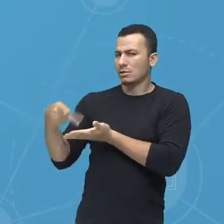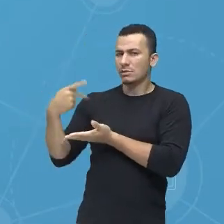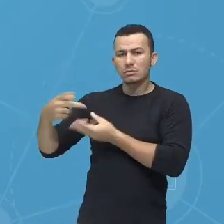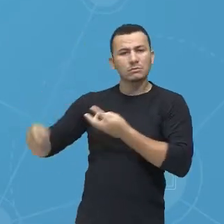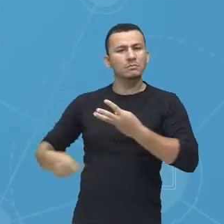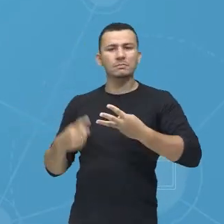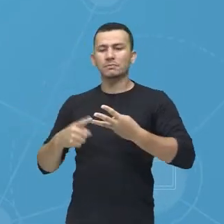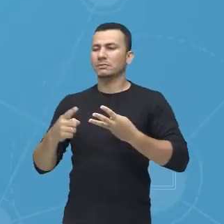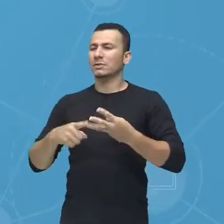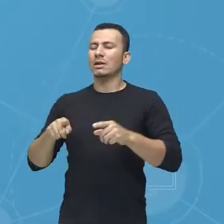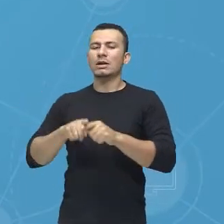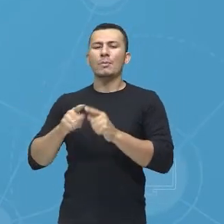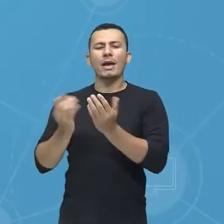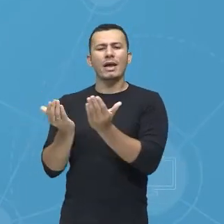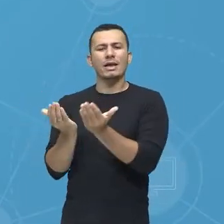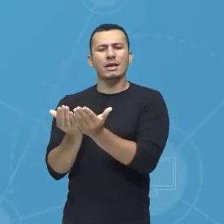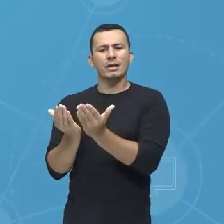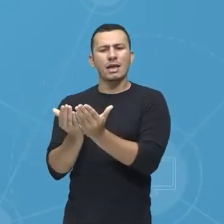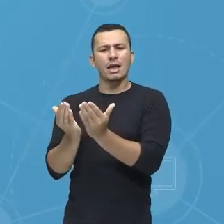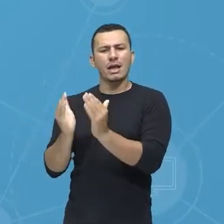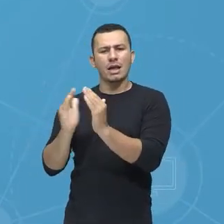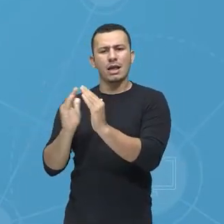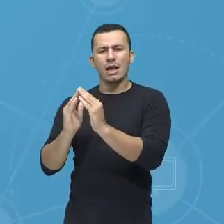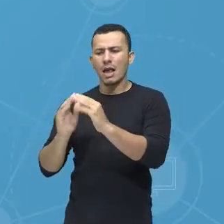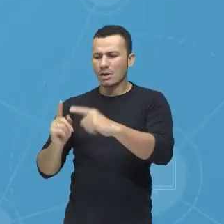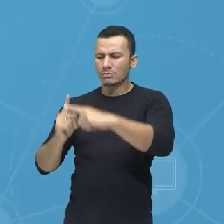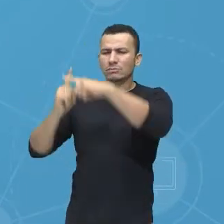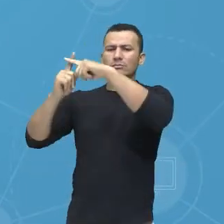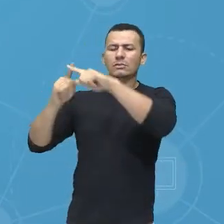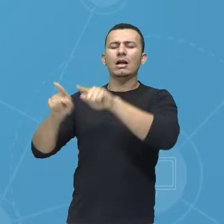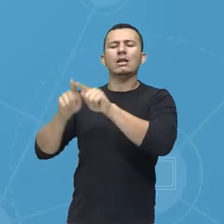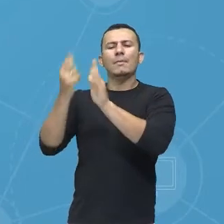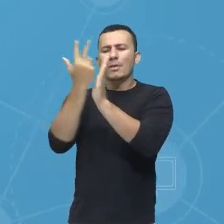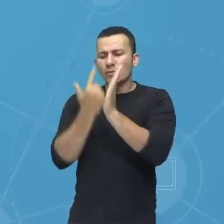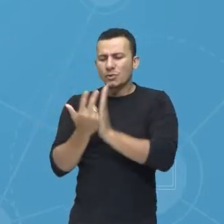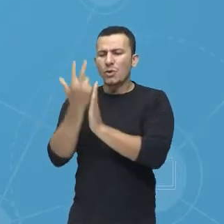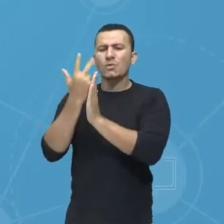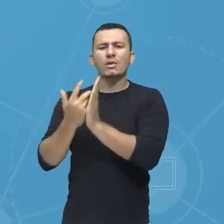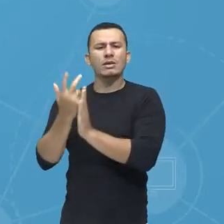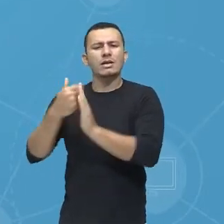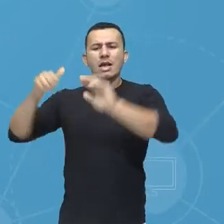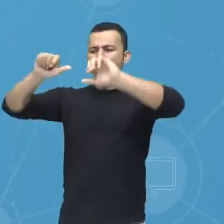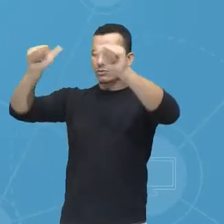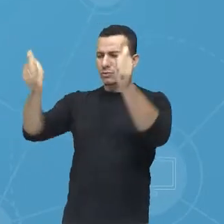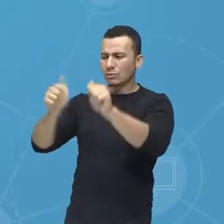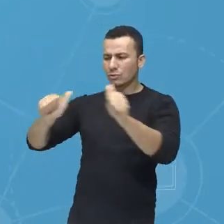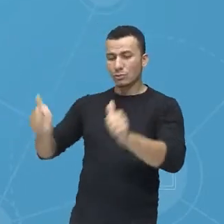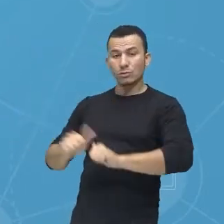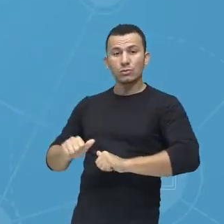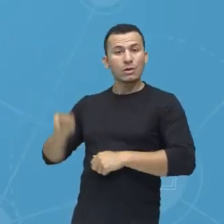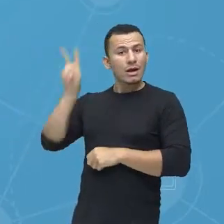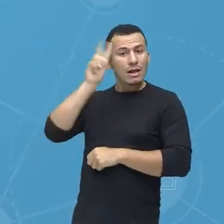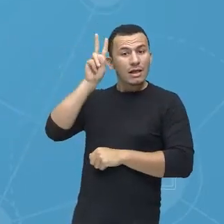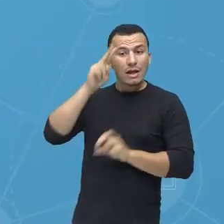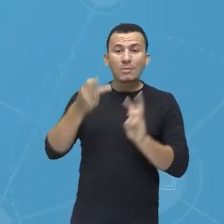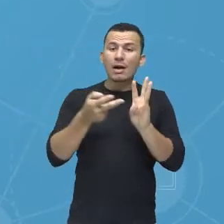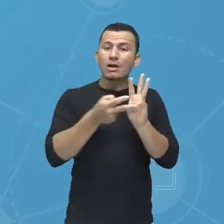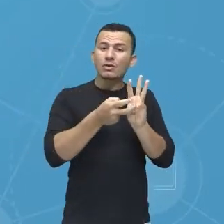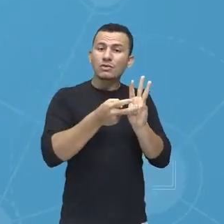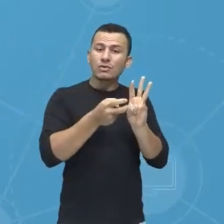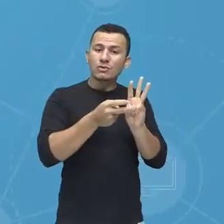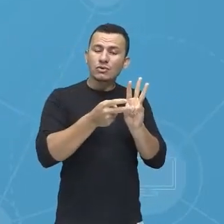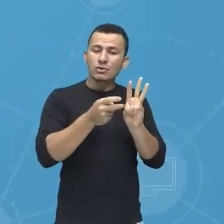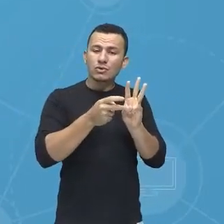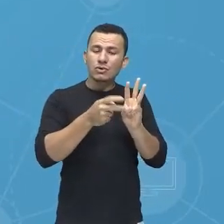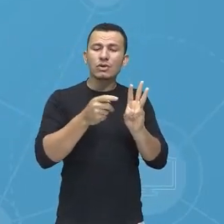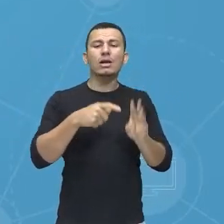dos seus templos, através de suas pinturas, esculturas. Os indígenas não têm lá o totem?